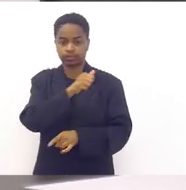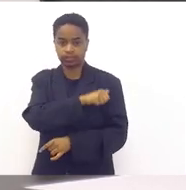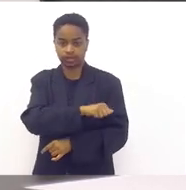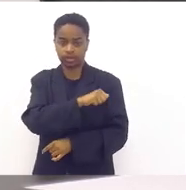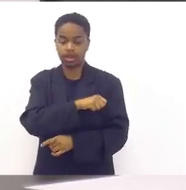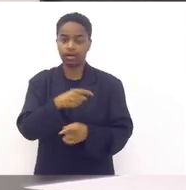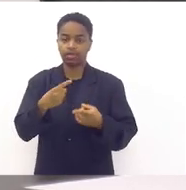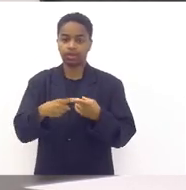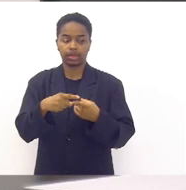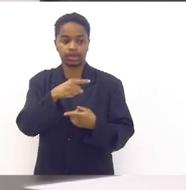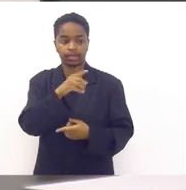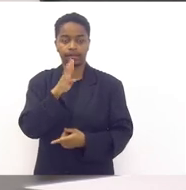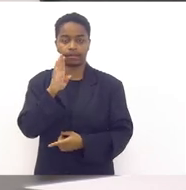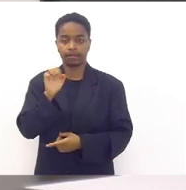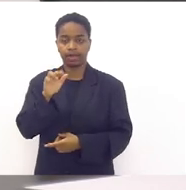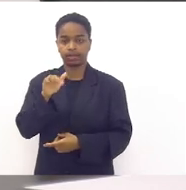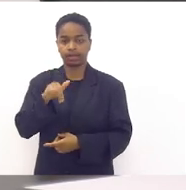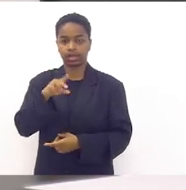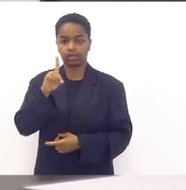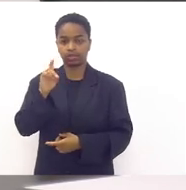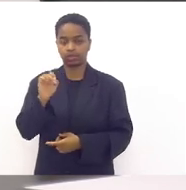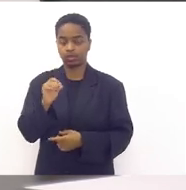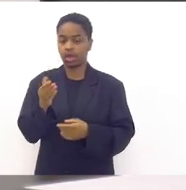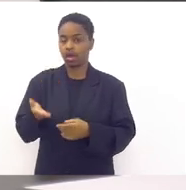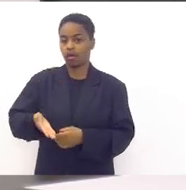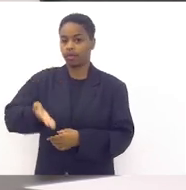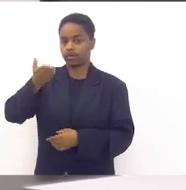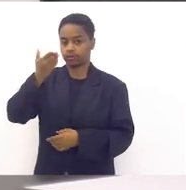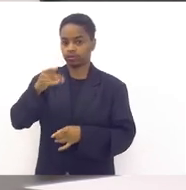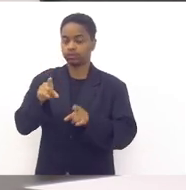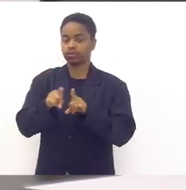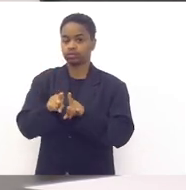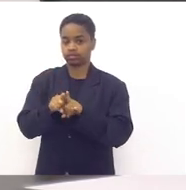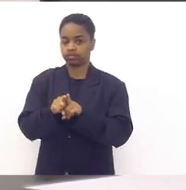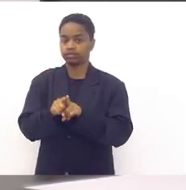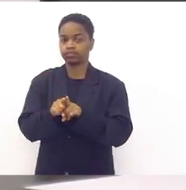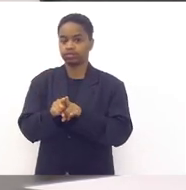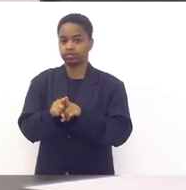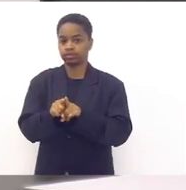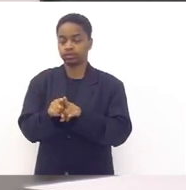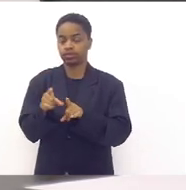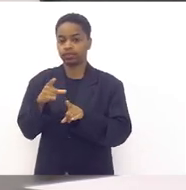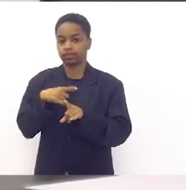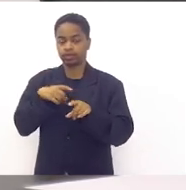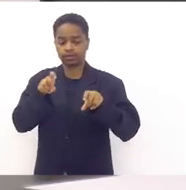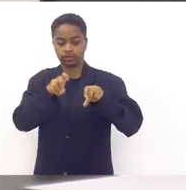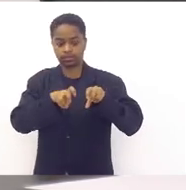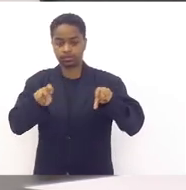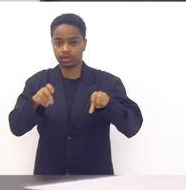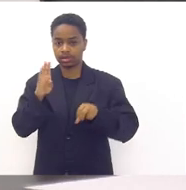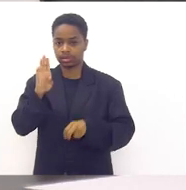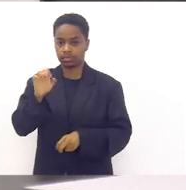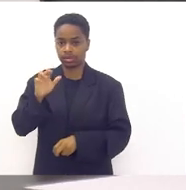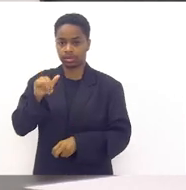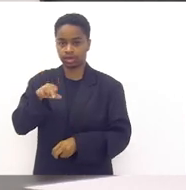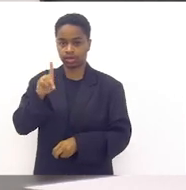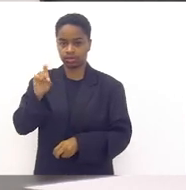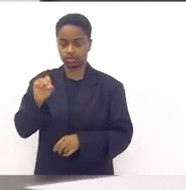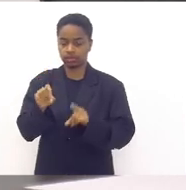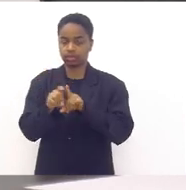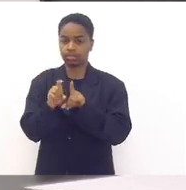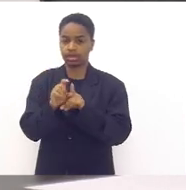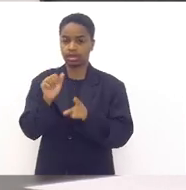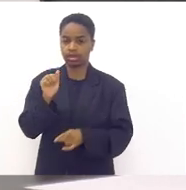intelectual dessa reforma tributária. Estava na mesma mesa o Bernardo App e o presidente Arthur